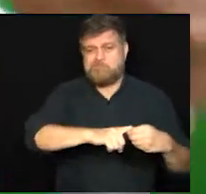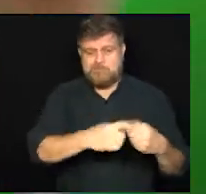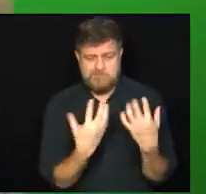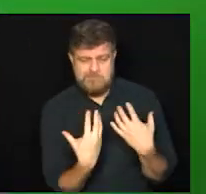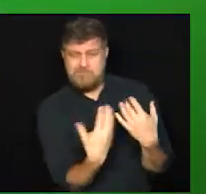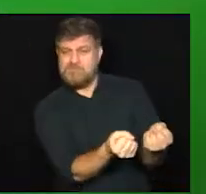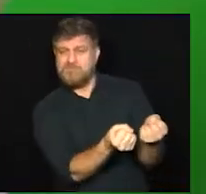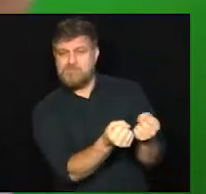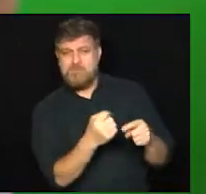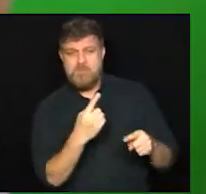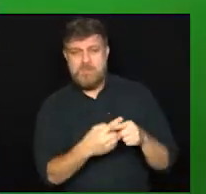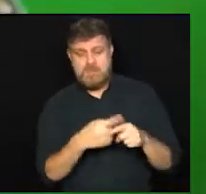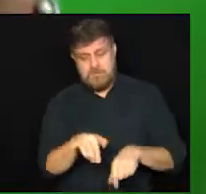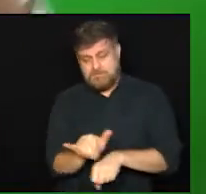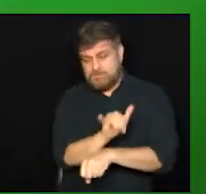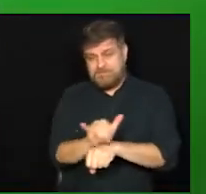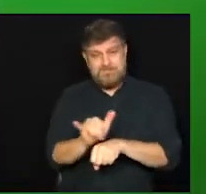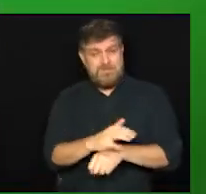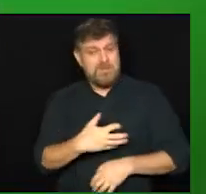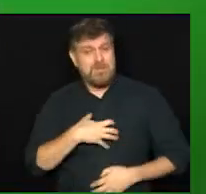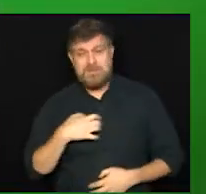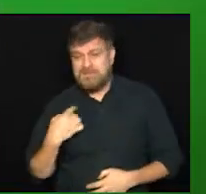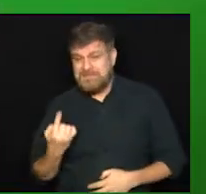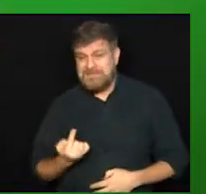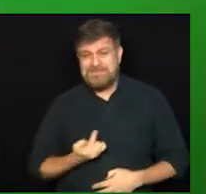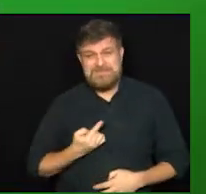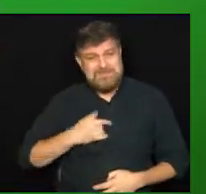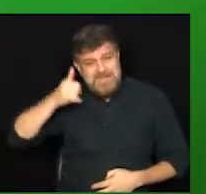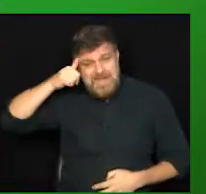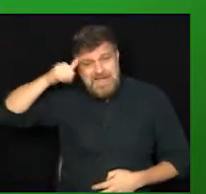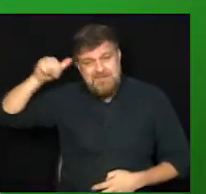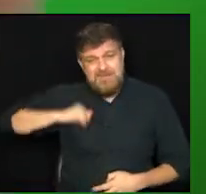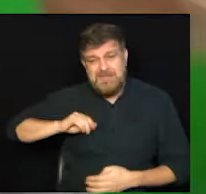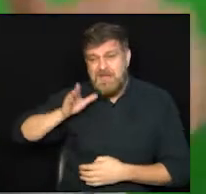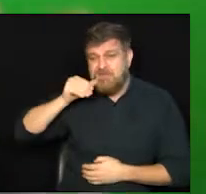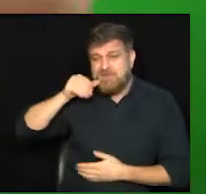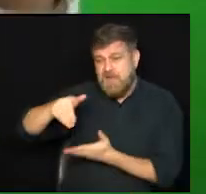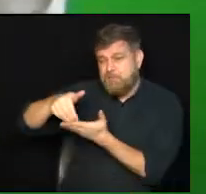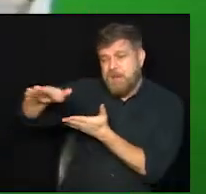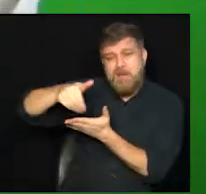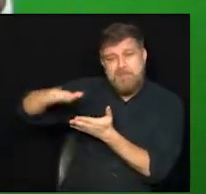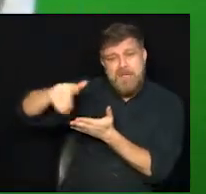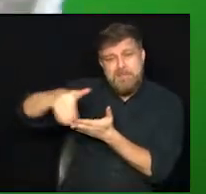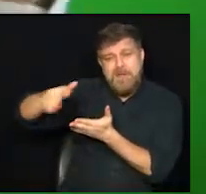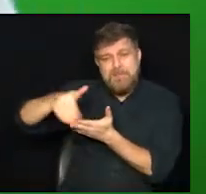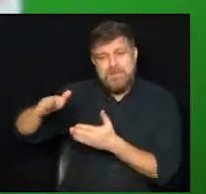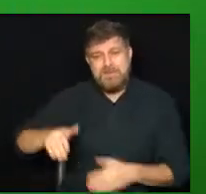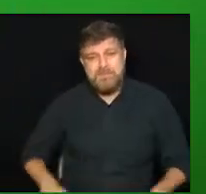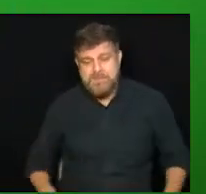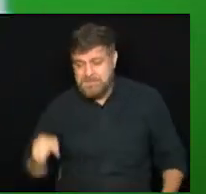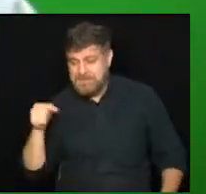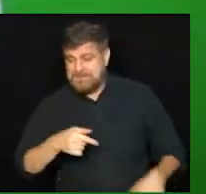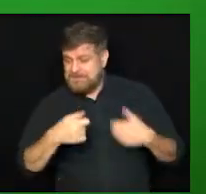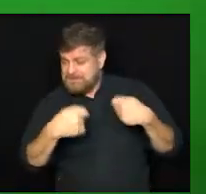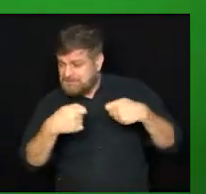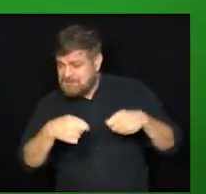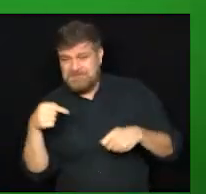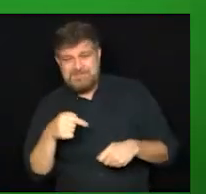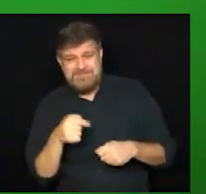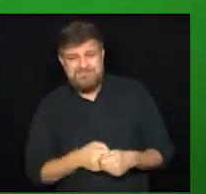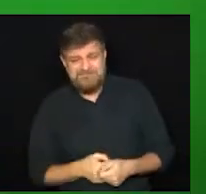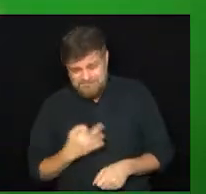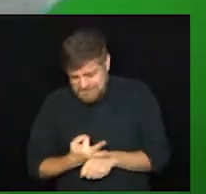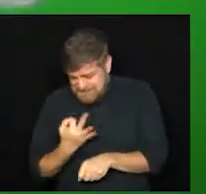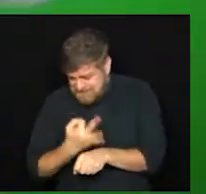Imediatamente, porque é uma forma de você não demitir aqueles que você julgou. Olha, esses são bons, deixa eu segurar